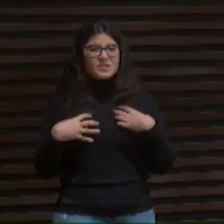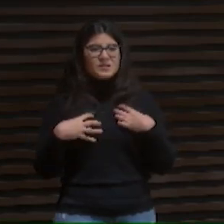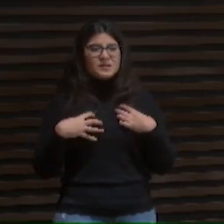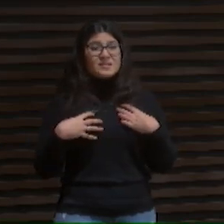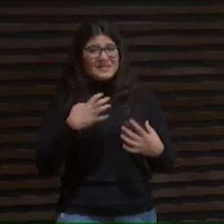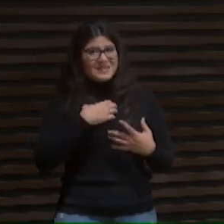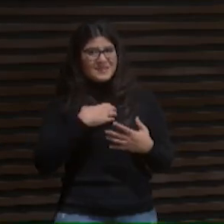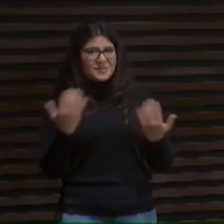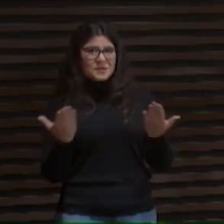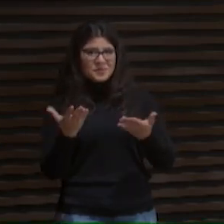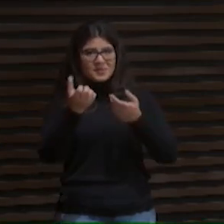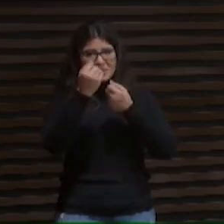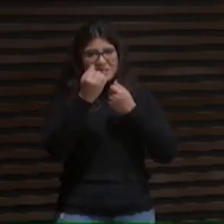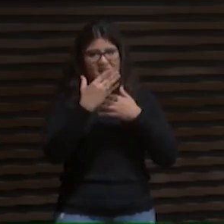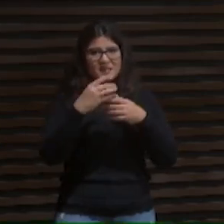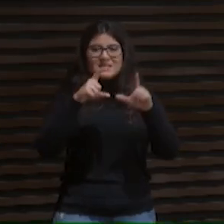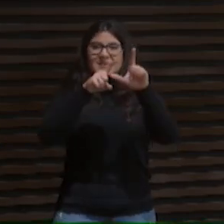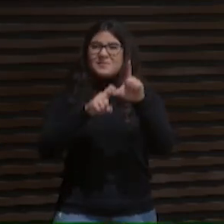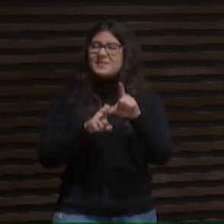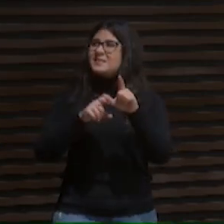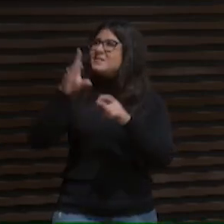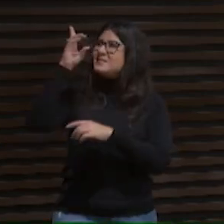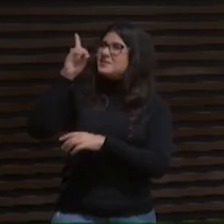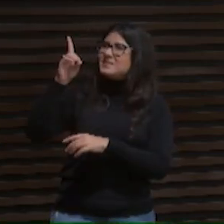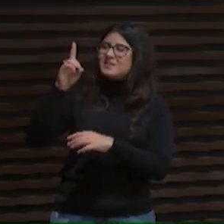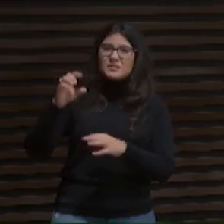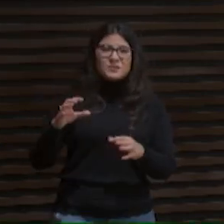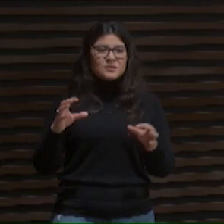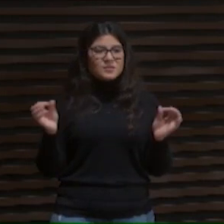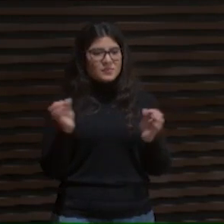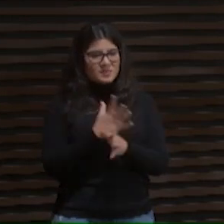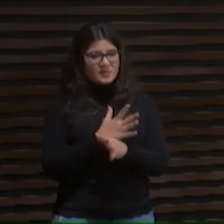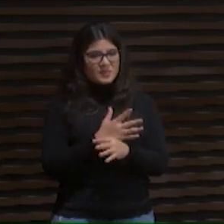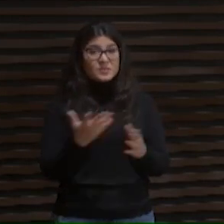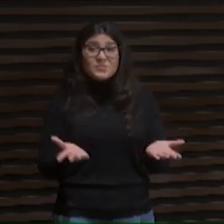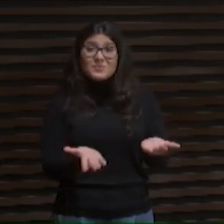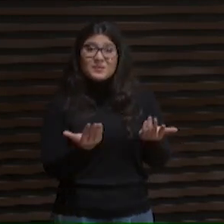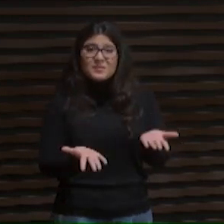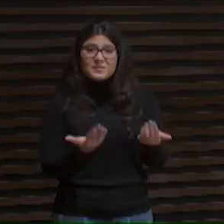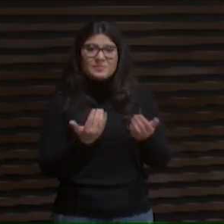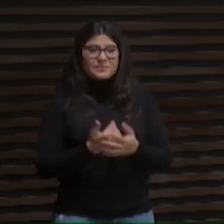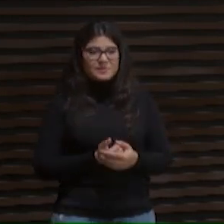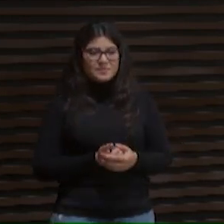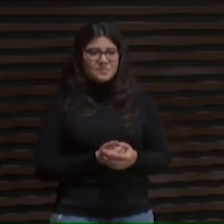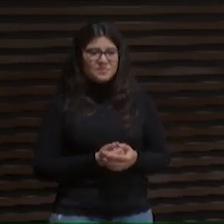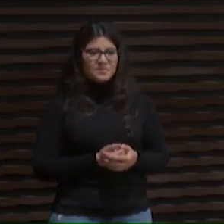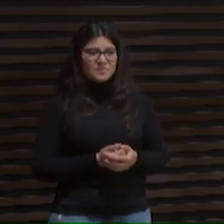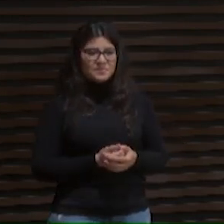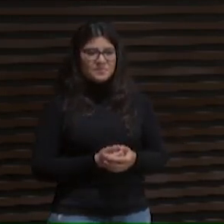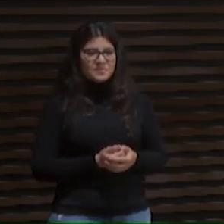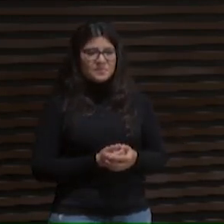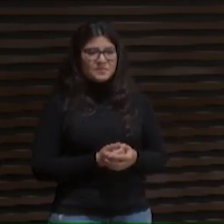para Deus, literalmente, como encorajamento. Digo aos que realmente